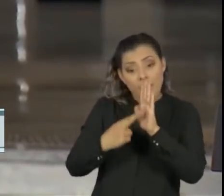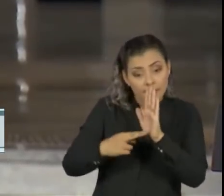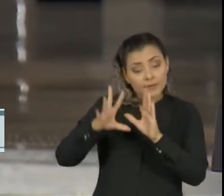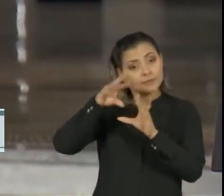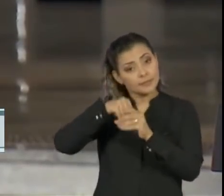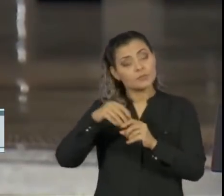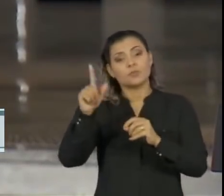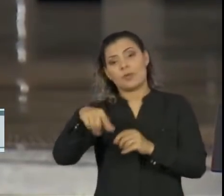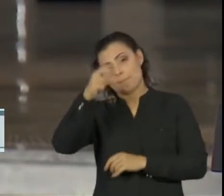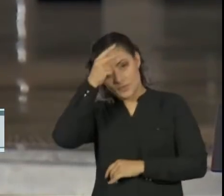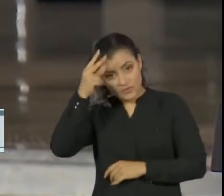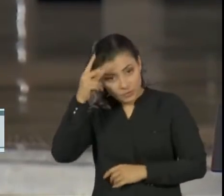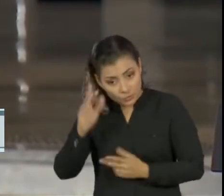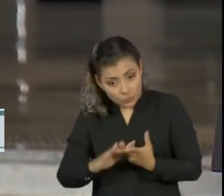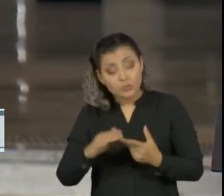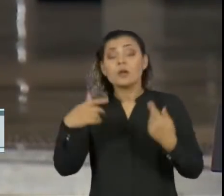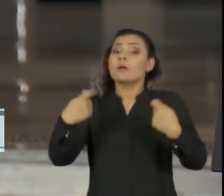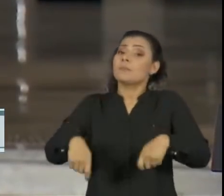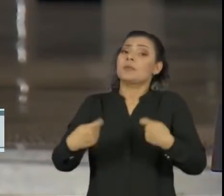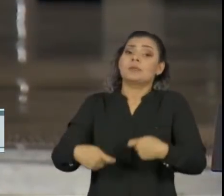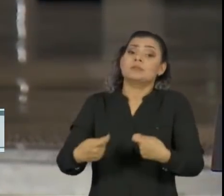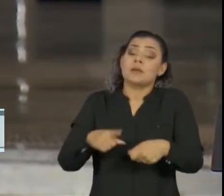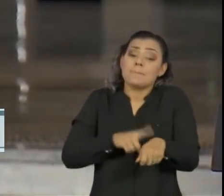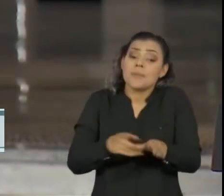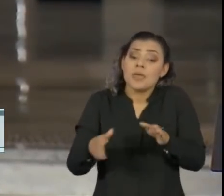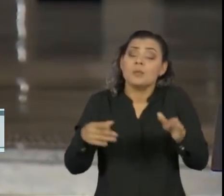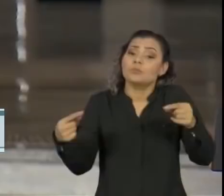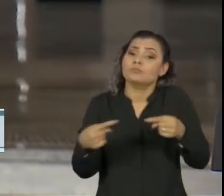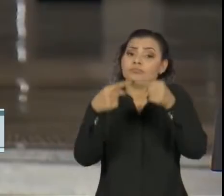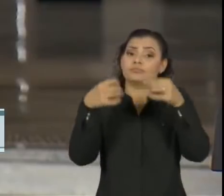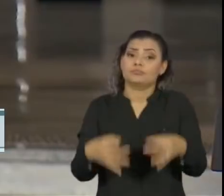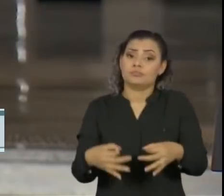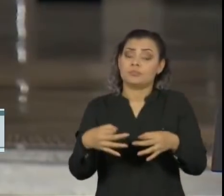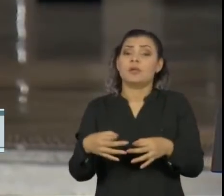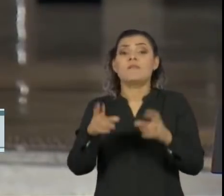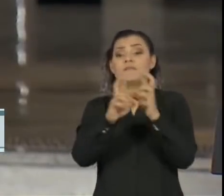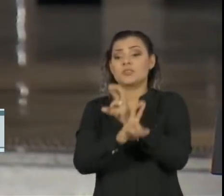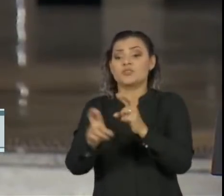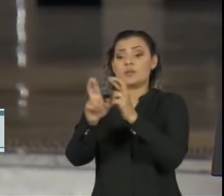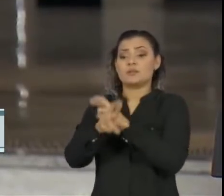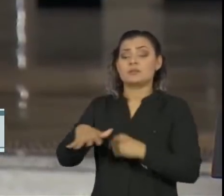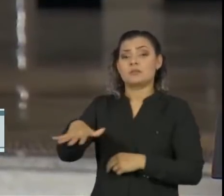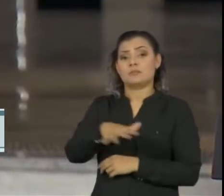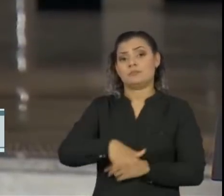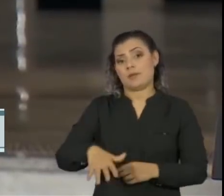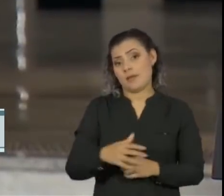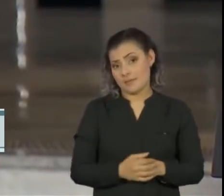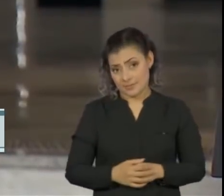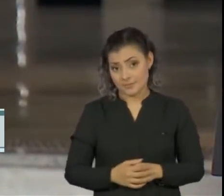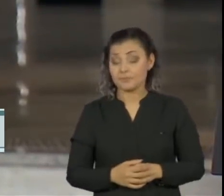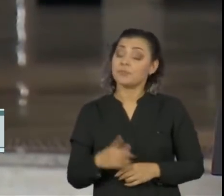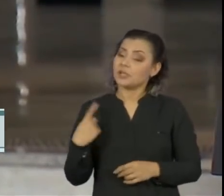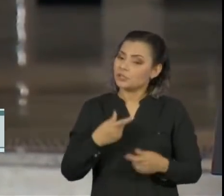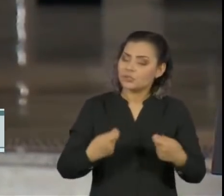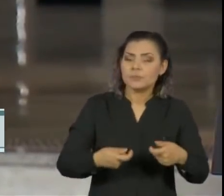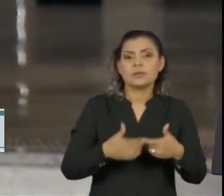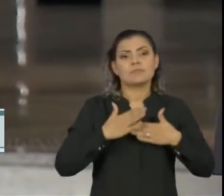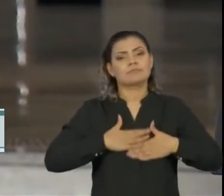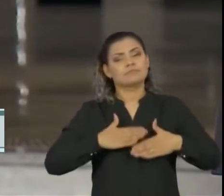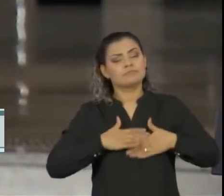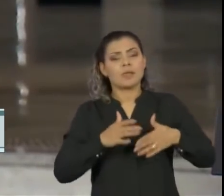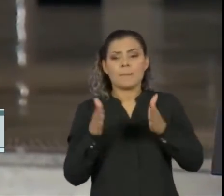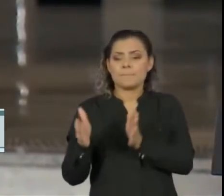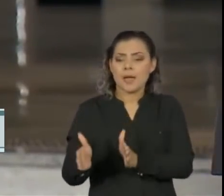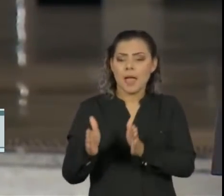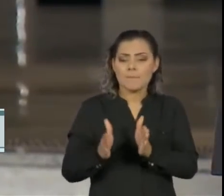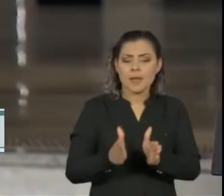é municipal e deve ser feita quando é possível se fazer essa fiscalização naquele território, para a gente ter de forma gradual,